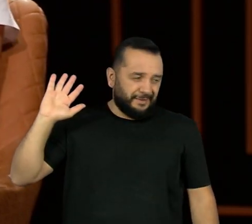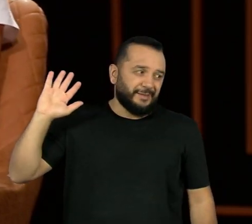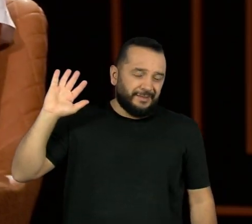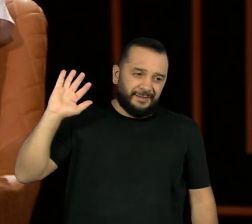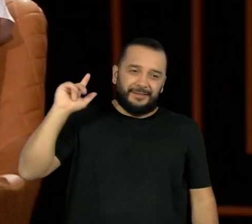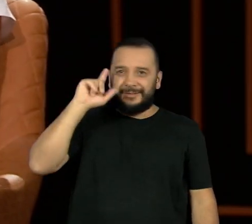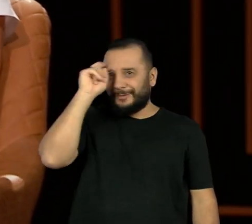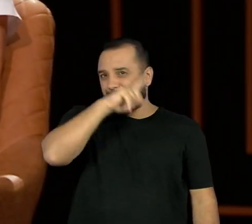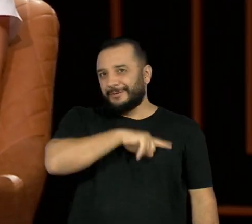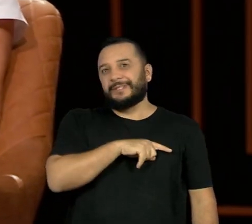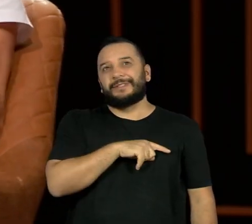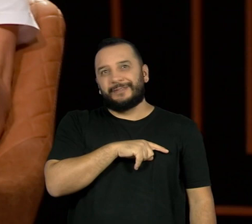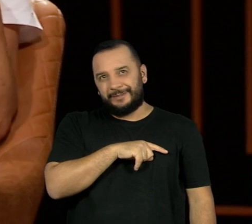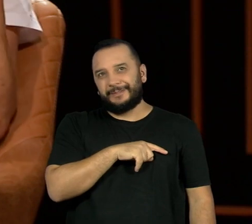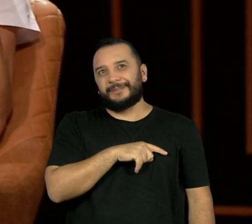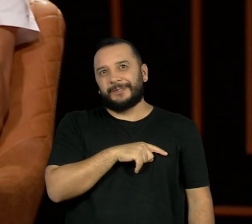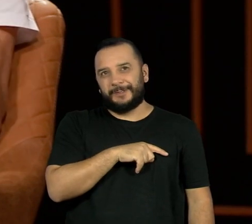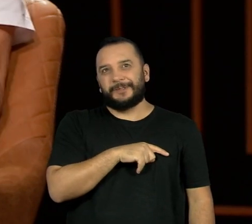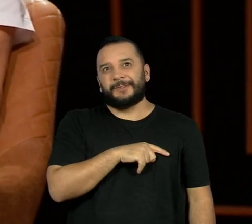difícil, não foi fácil, não, mas